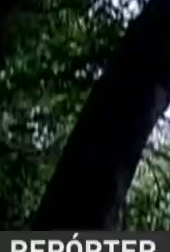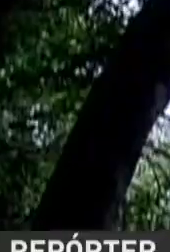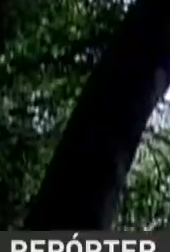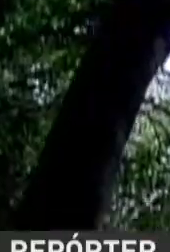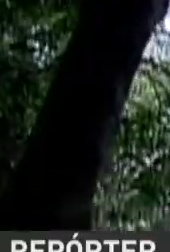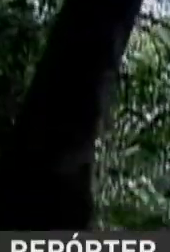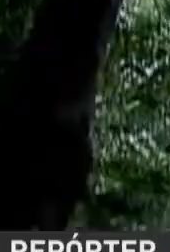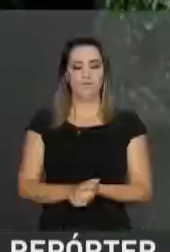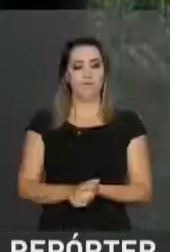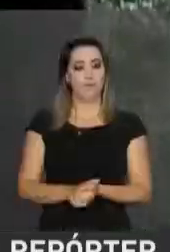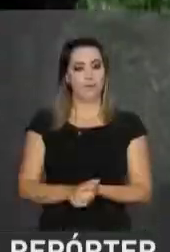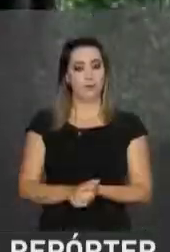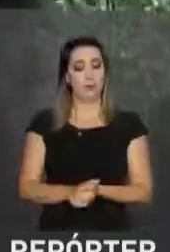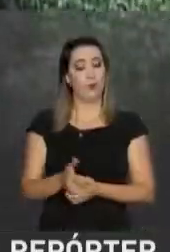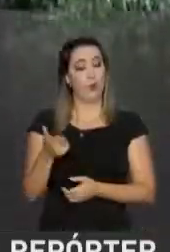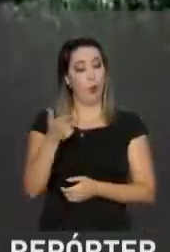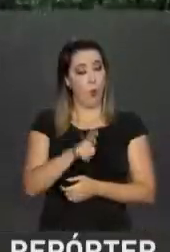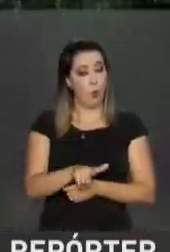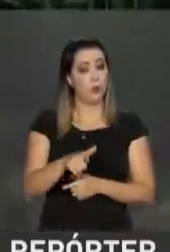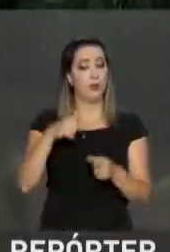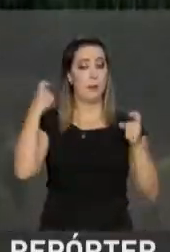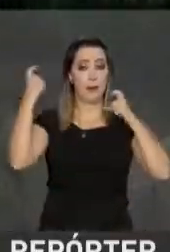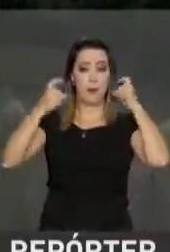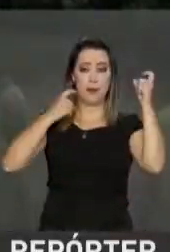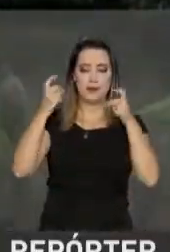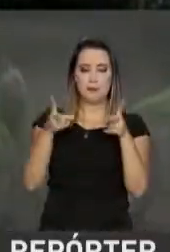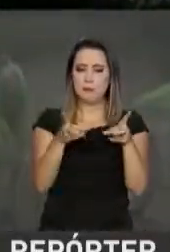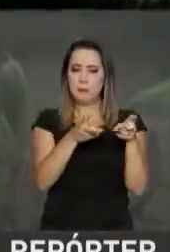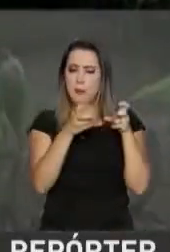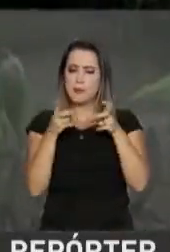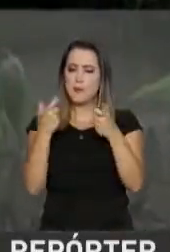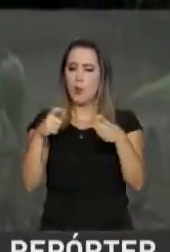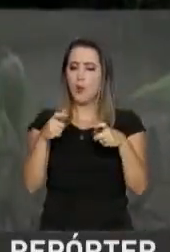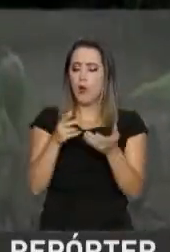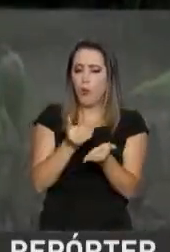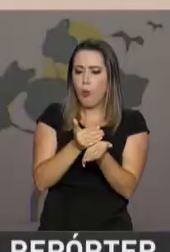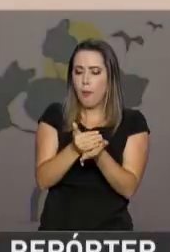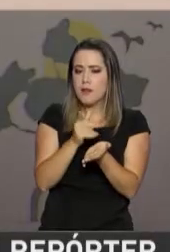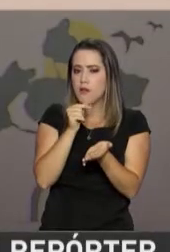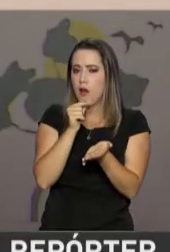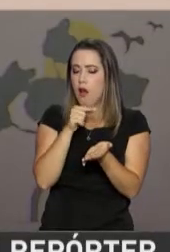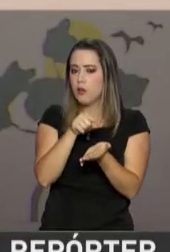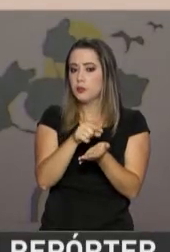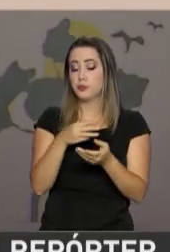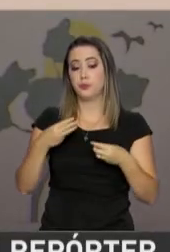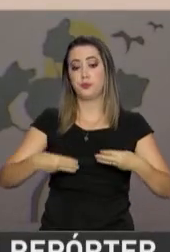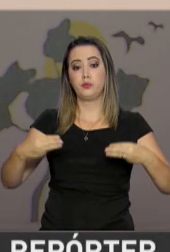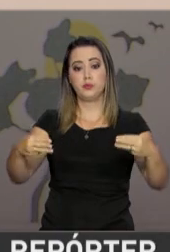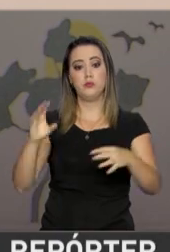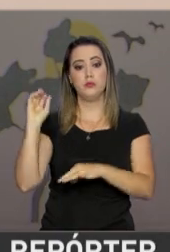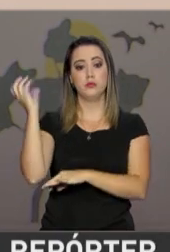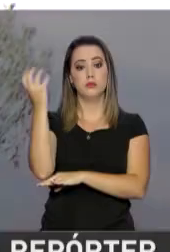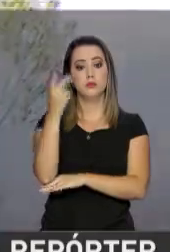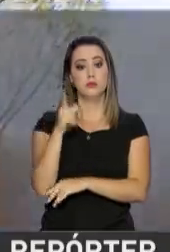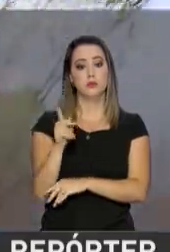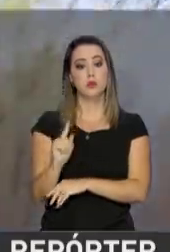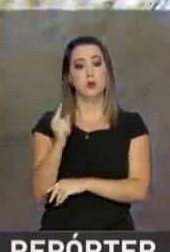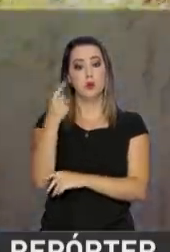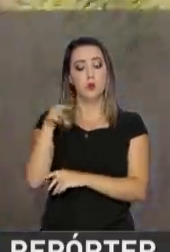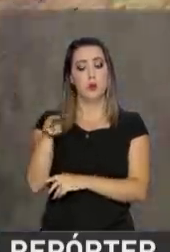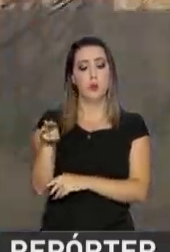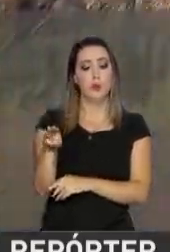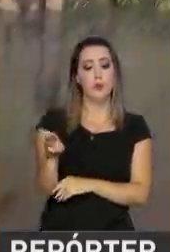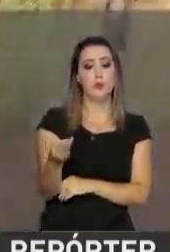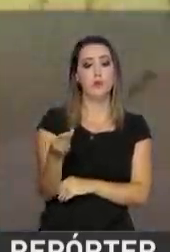outra preocupação do governo identificar onde estão as nascentes segundo o ministério do meio ambiente um milhão e